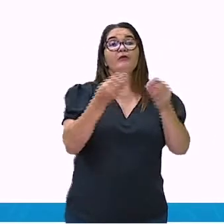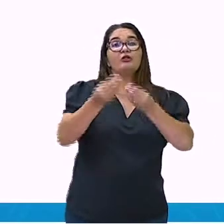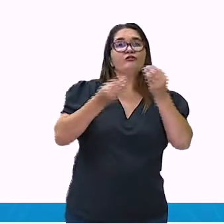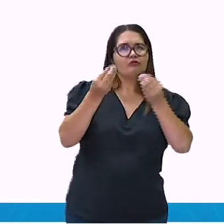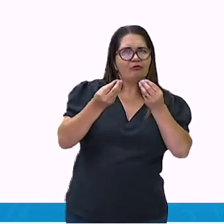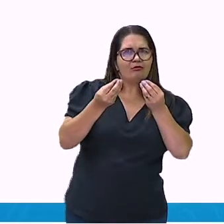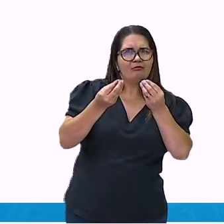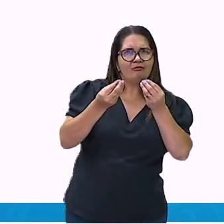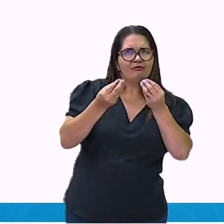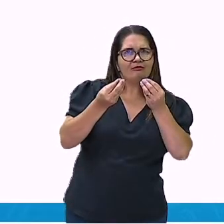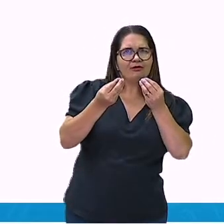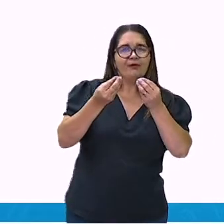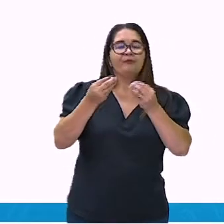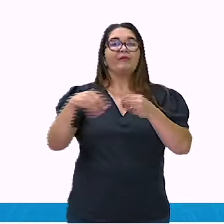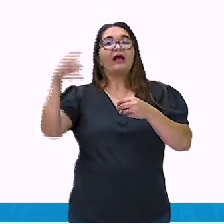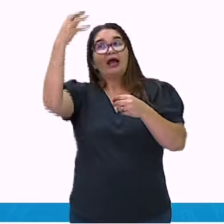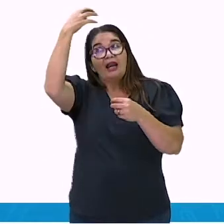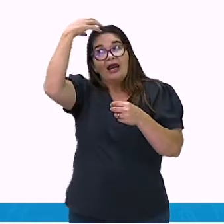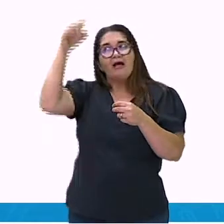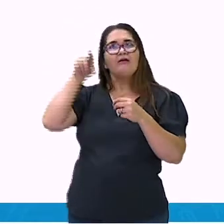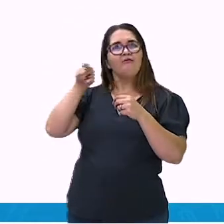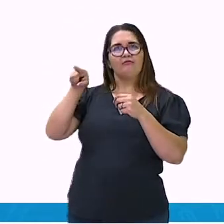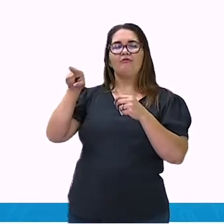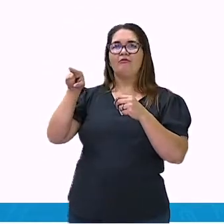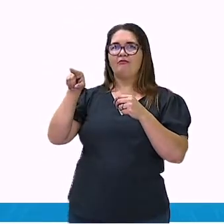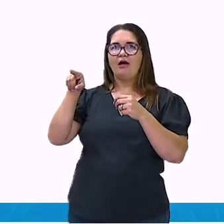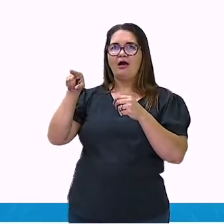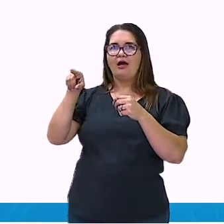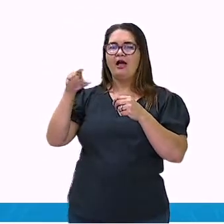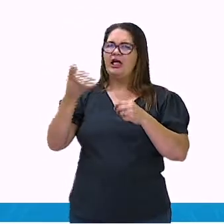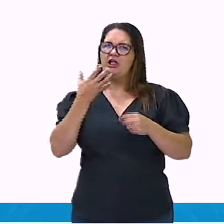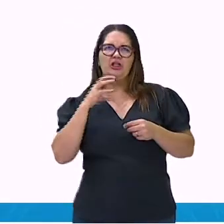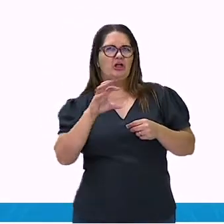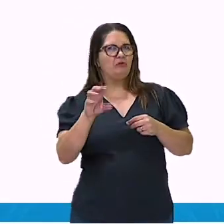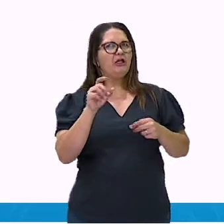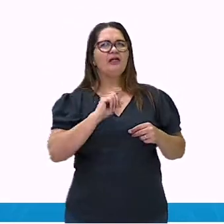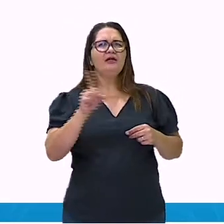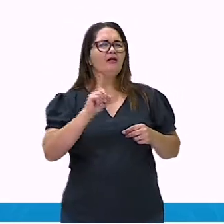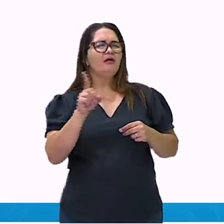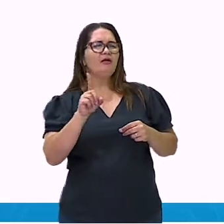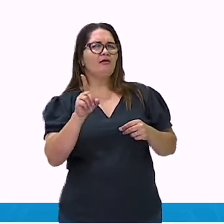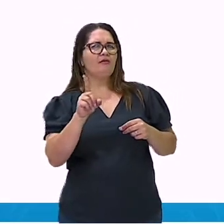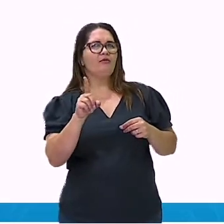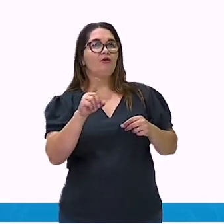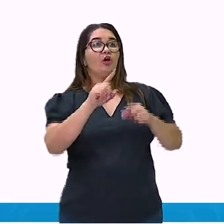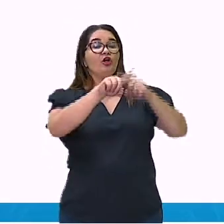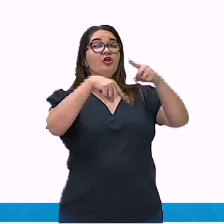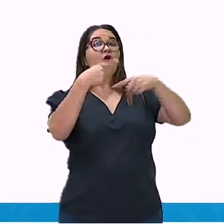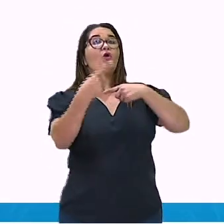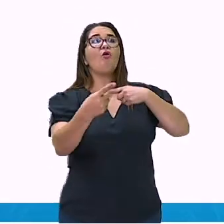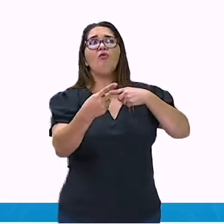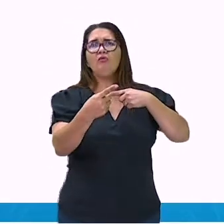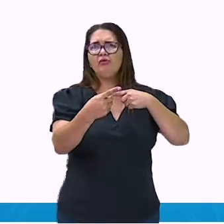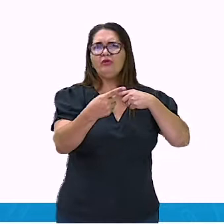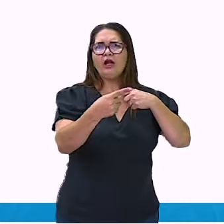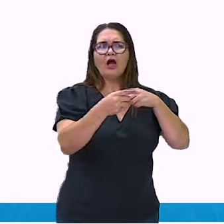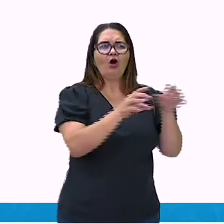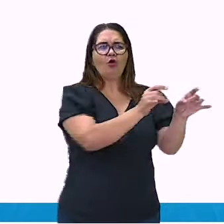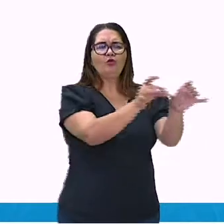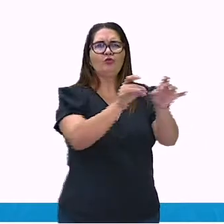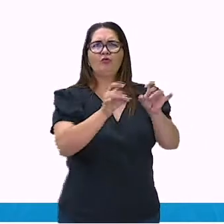vimos que a coroa não permitia plantar ou ter outra atividade